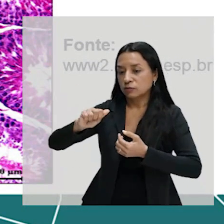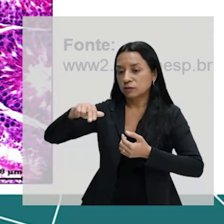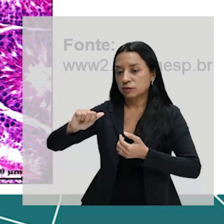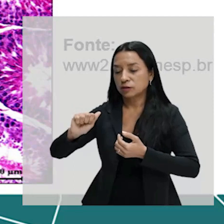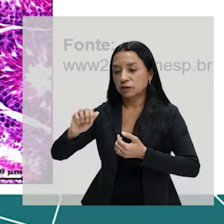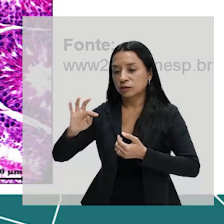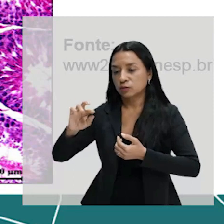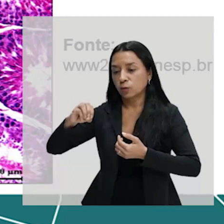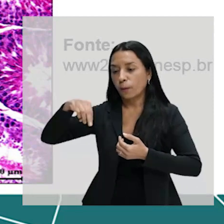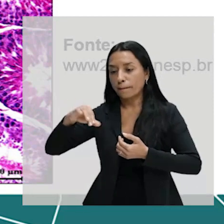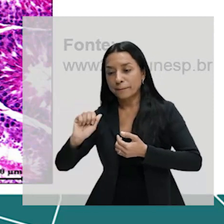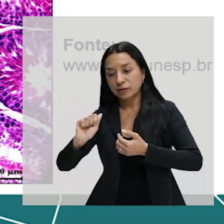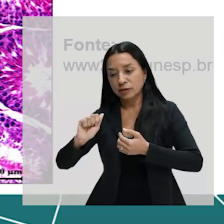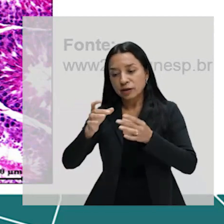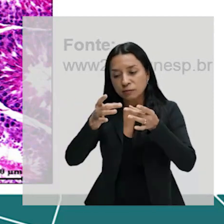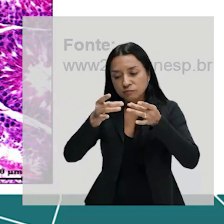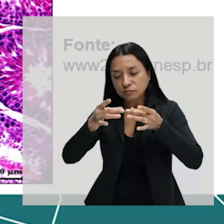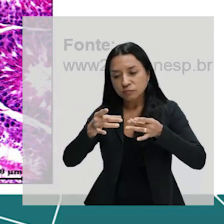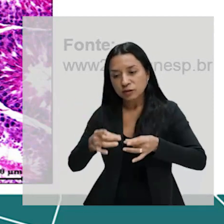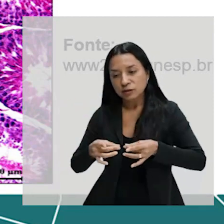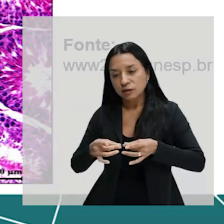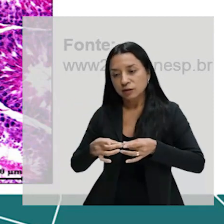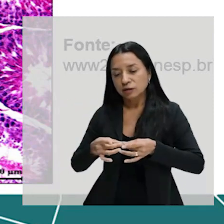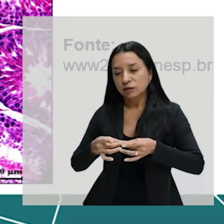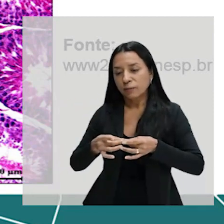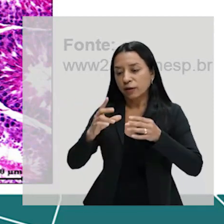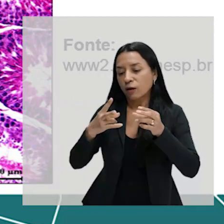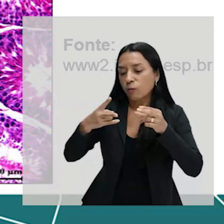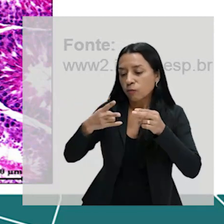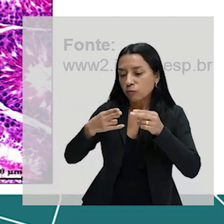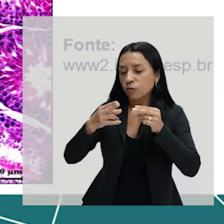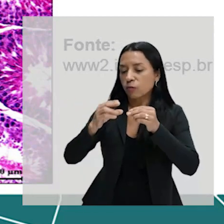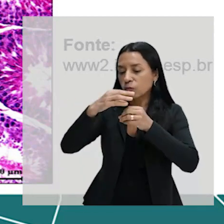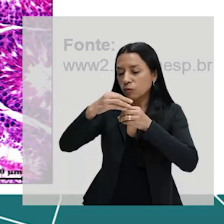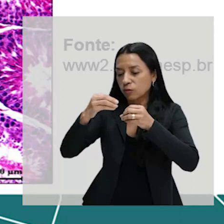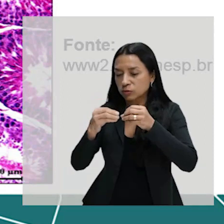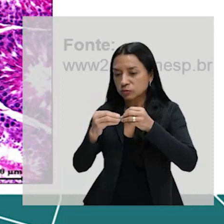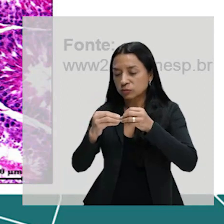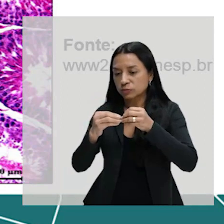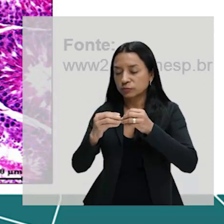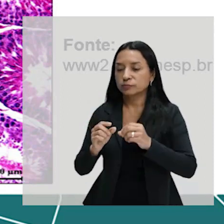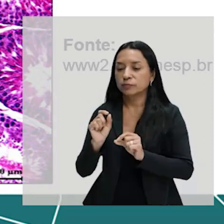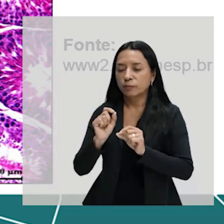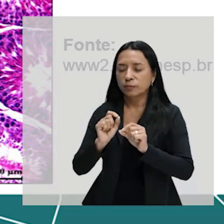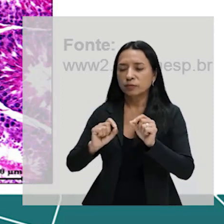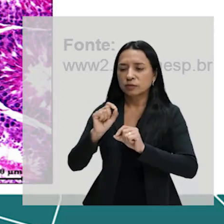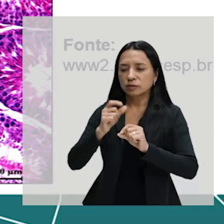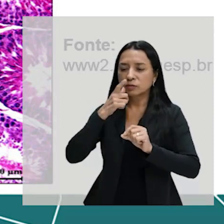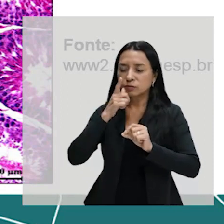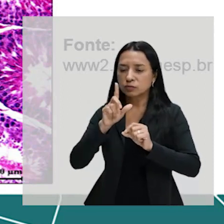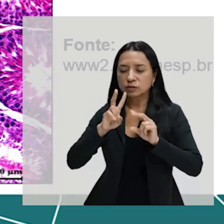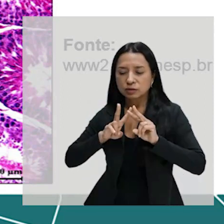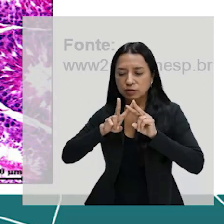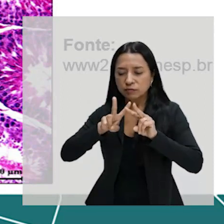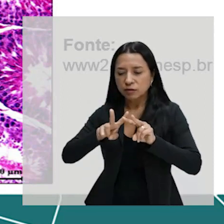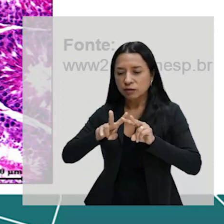pega um corte muito fino do testículo a gente chama isso de corte histológico para que a gente consiga ver